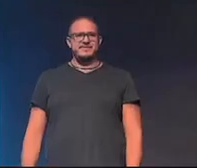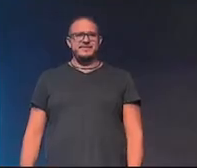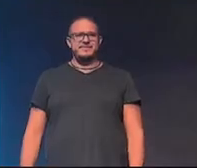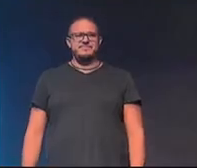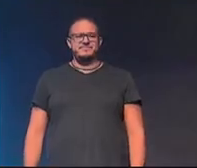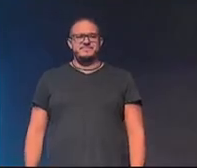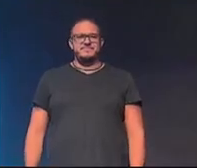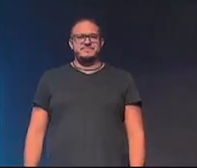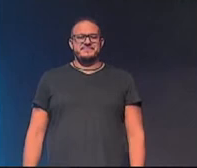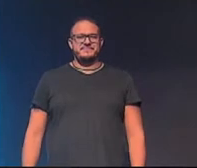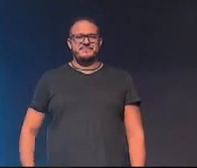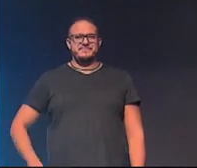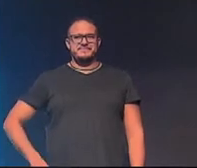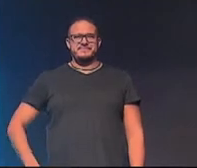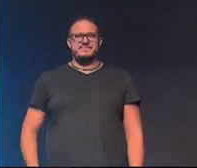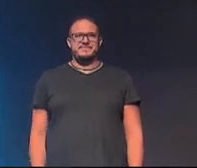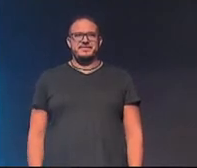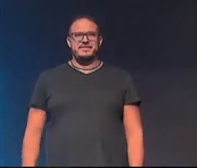Aqui.